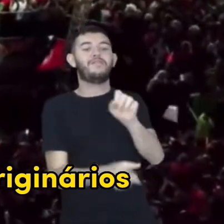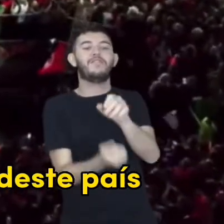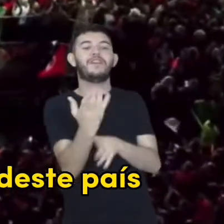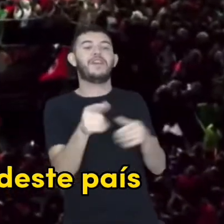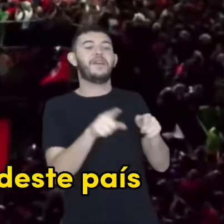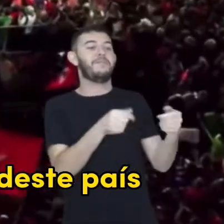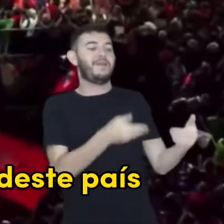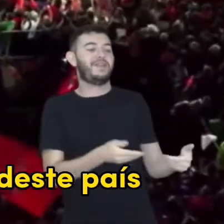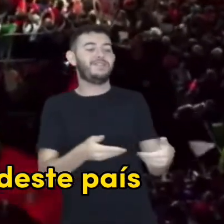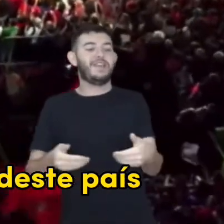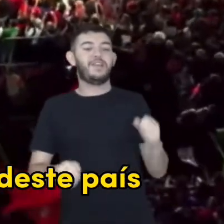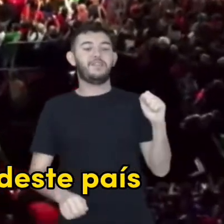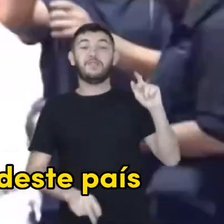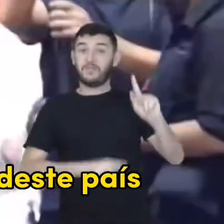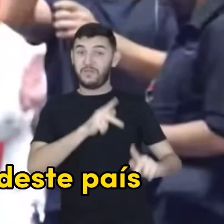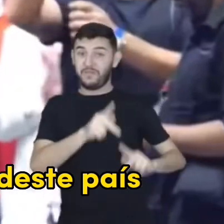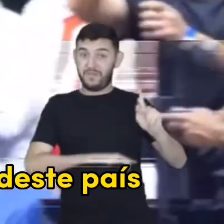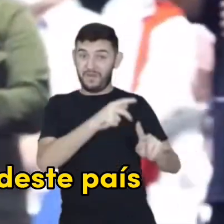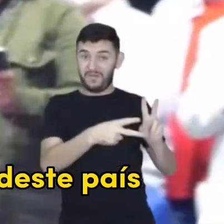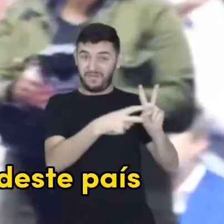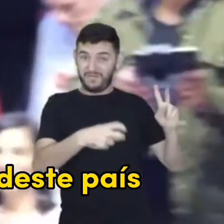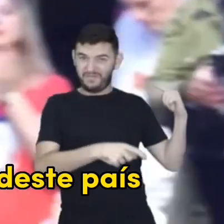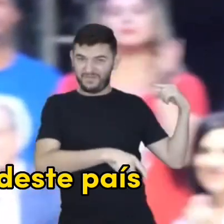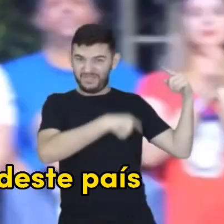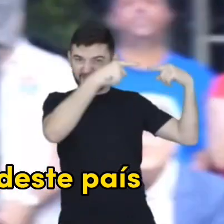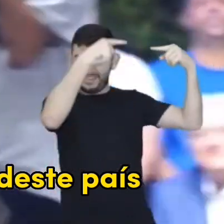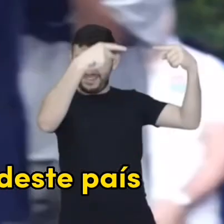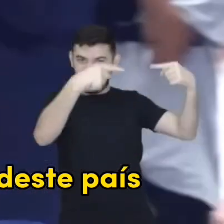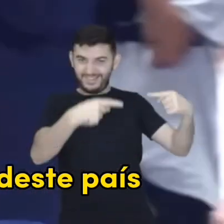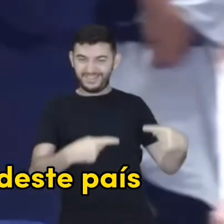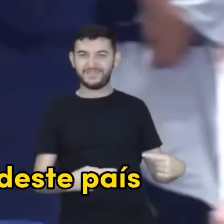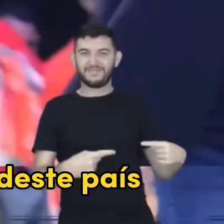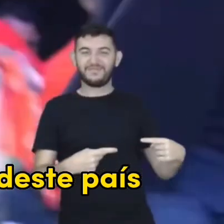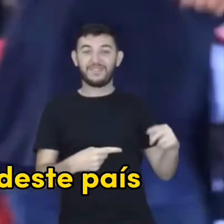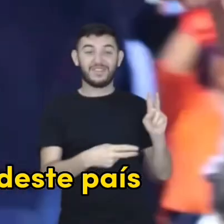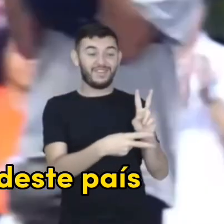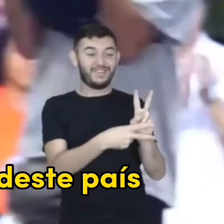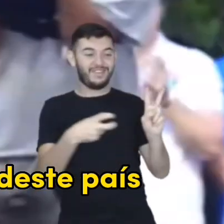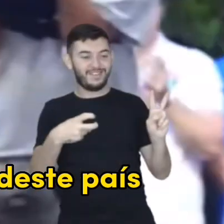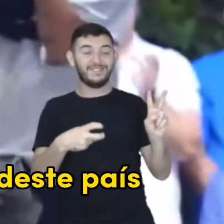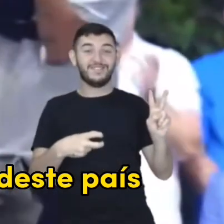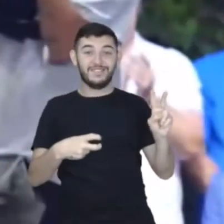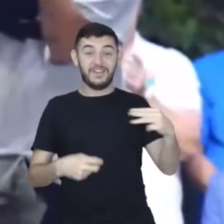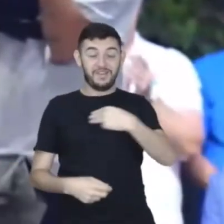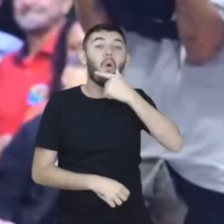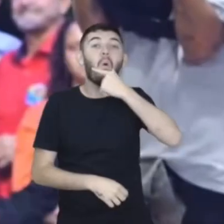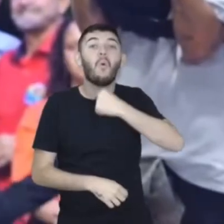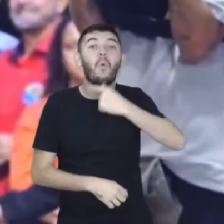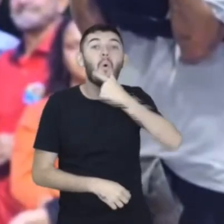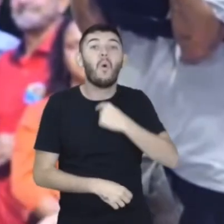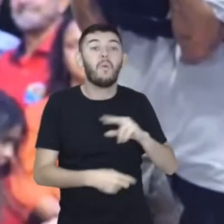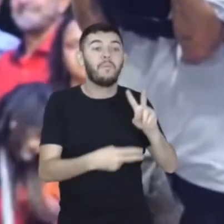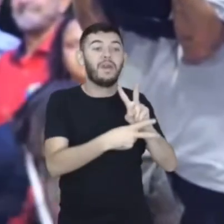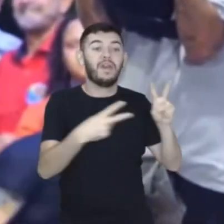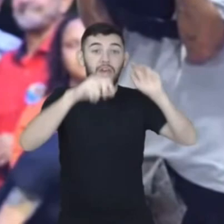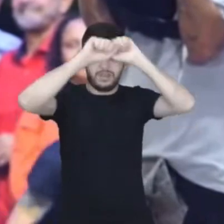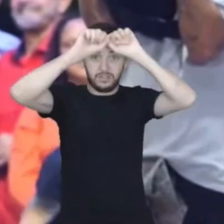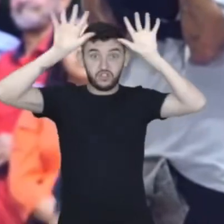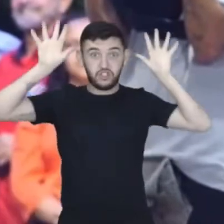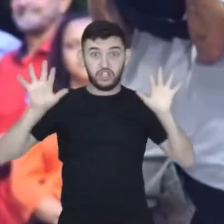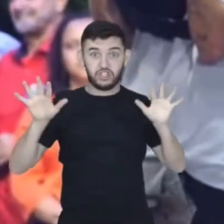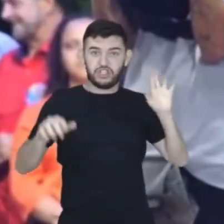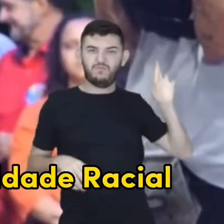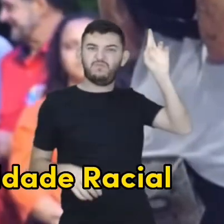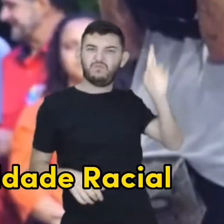originário e o impeachment ou impígena será Ministro desse país se